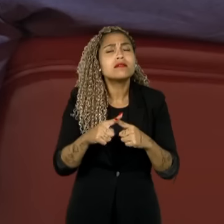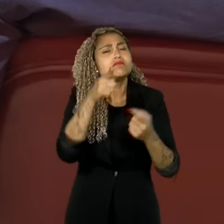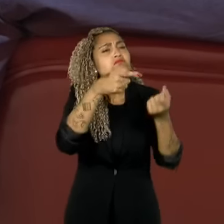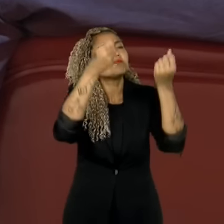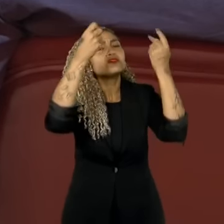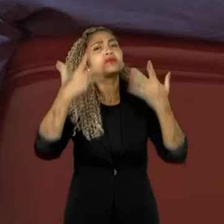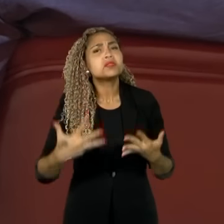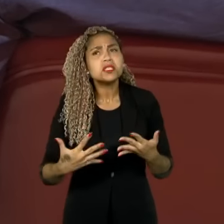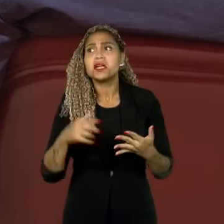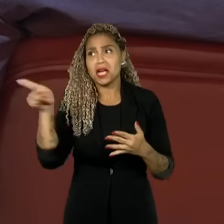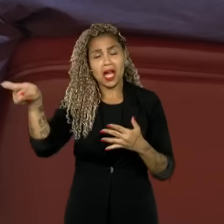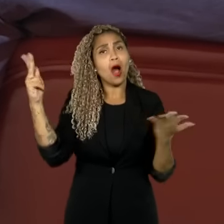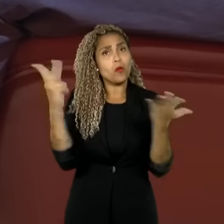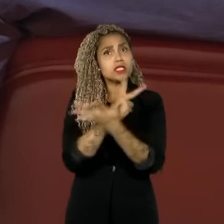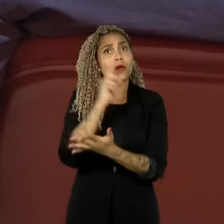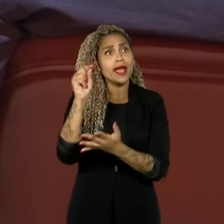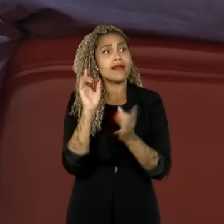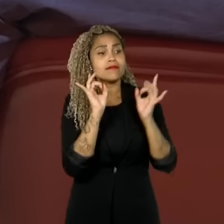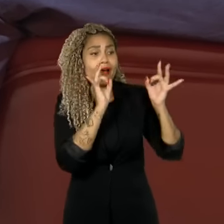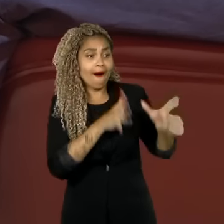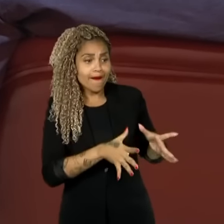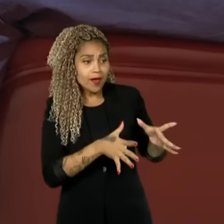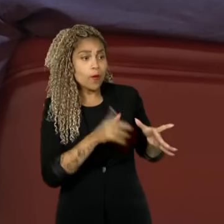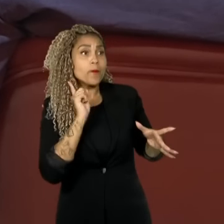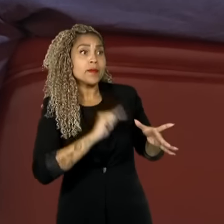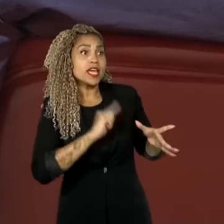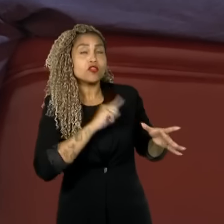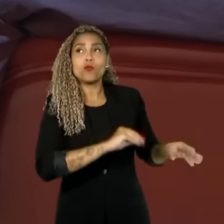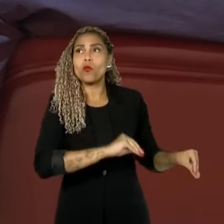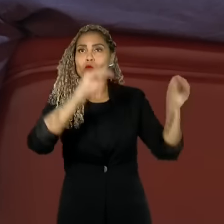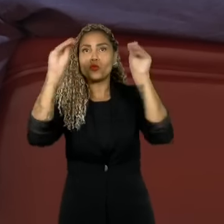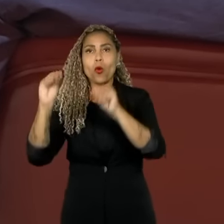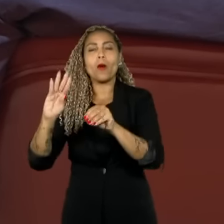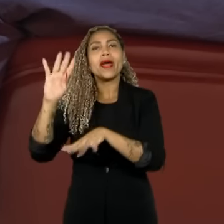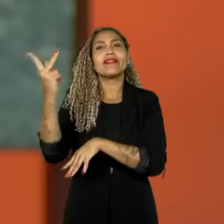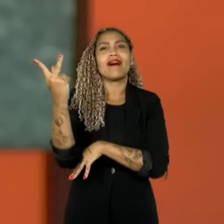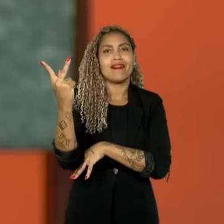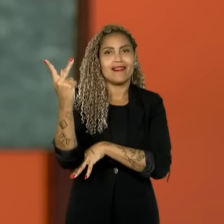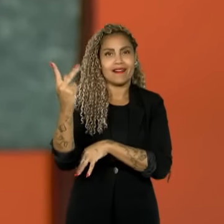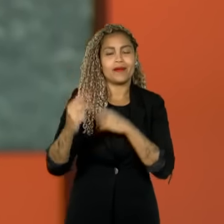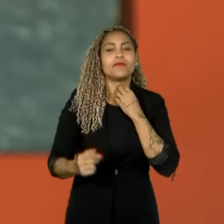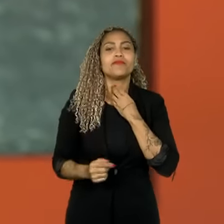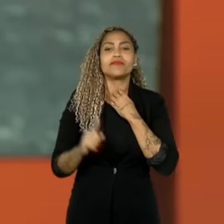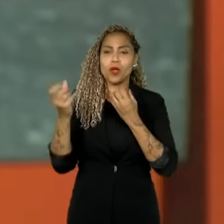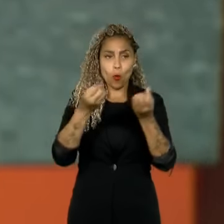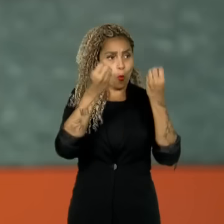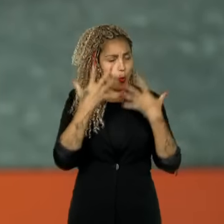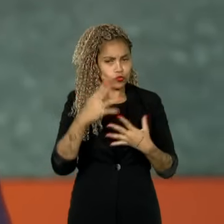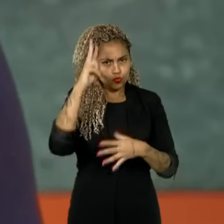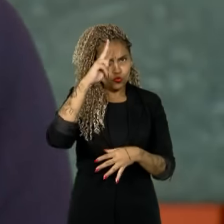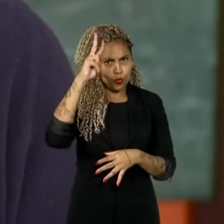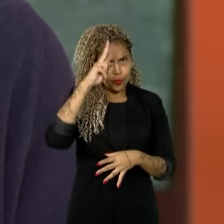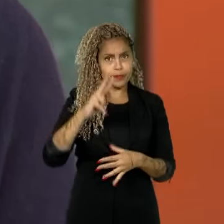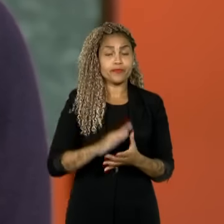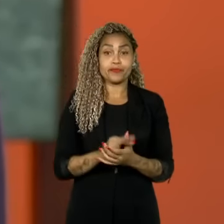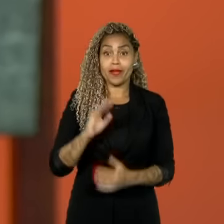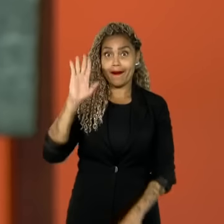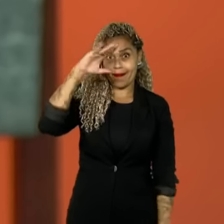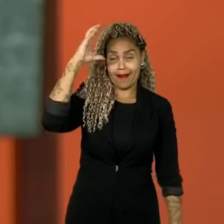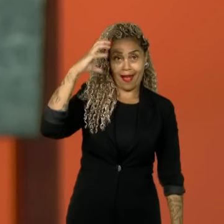causa dela ter saído de Caetanópolis e ter ido para Belo Horizonte. Queria que você me contasse essa história, por favor. Na verdade, a Clara